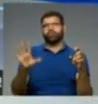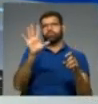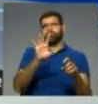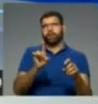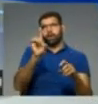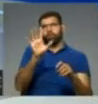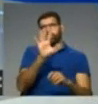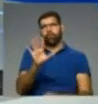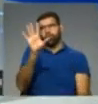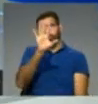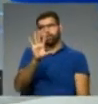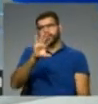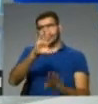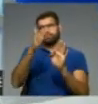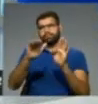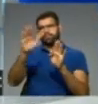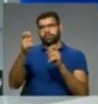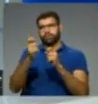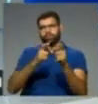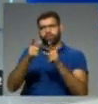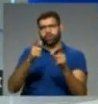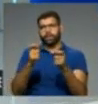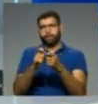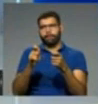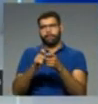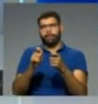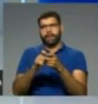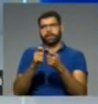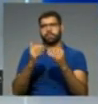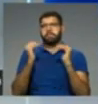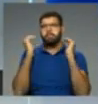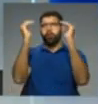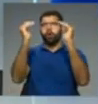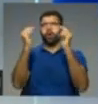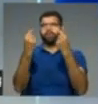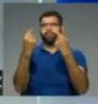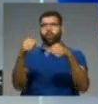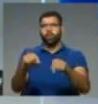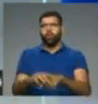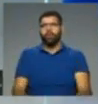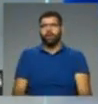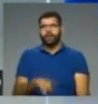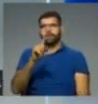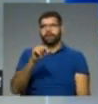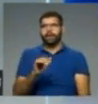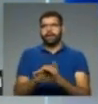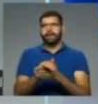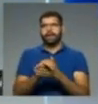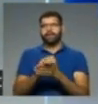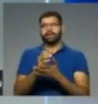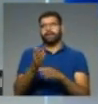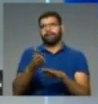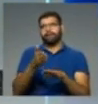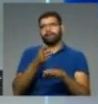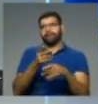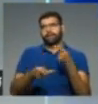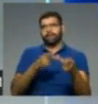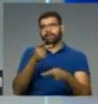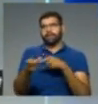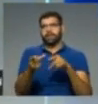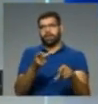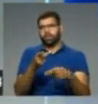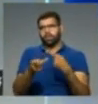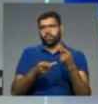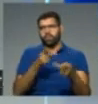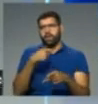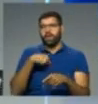a norte do sistema montanhoso Monte Junto de Estrela, que é apenas alta. E vendo então a carta de prognóstico de superfície, que nos explica o porquê de